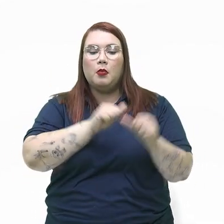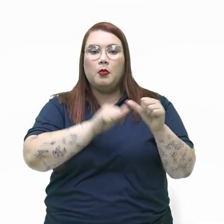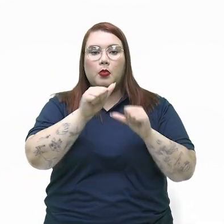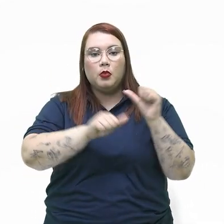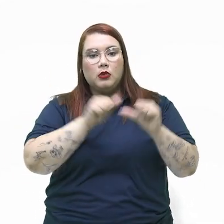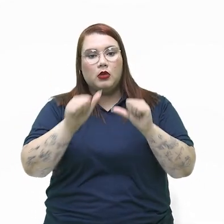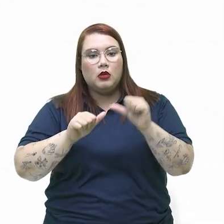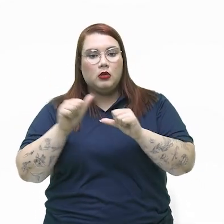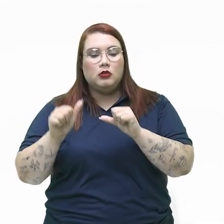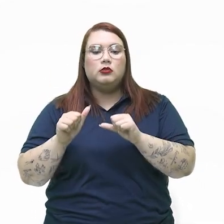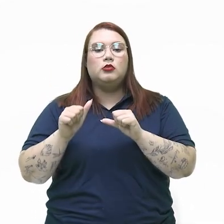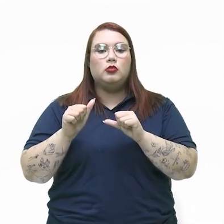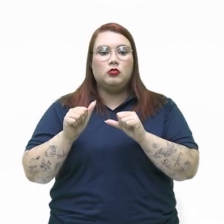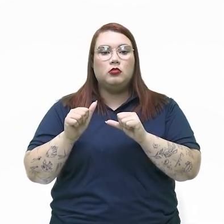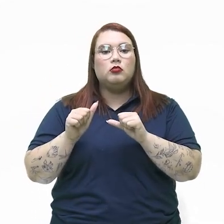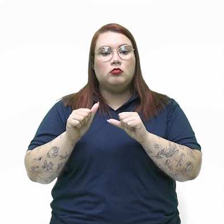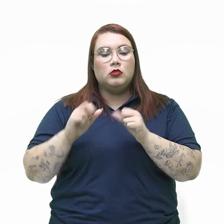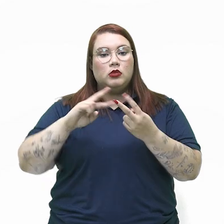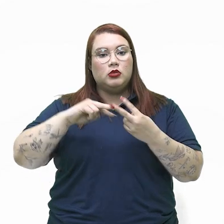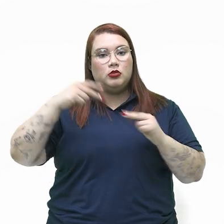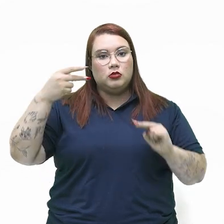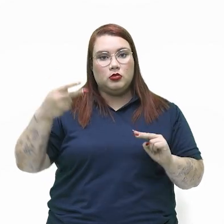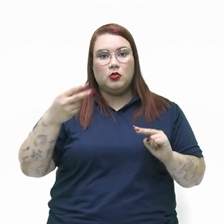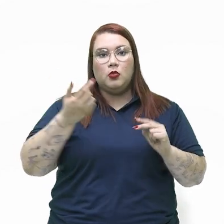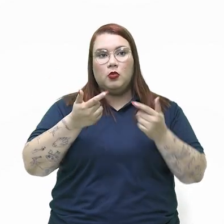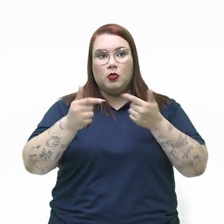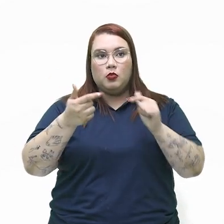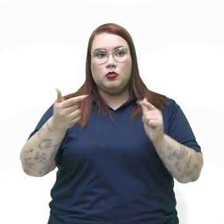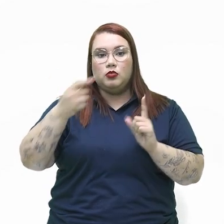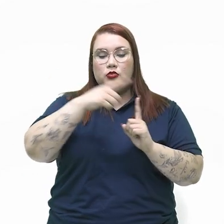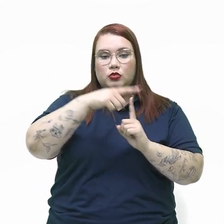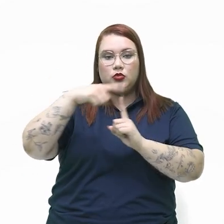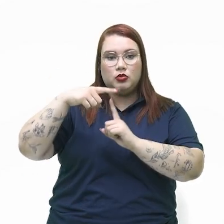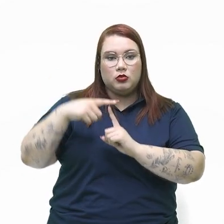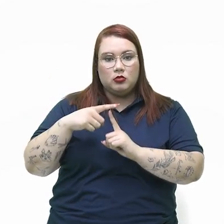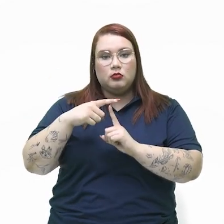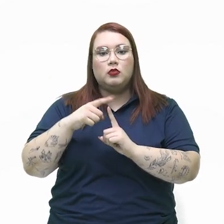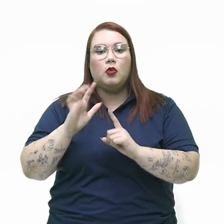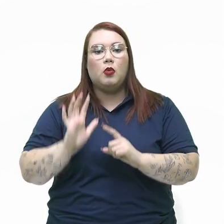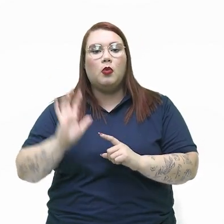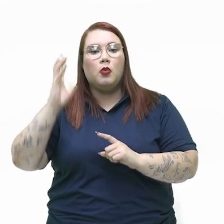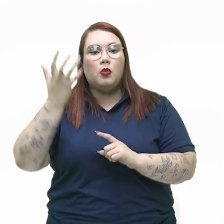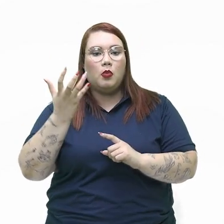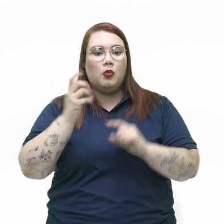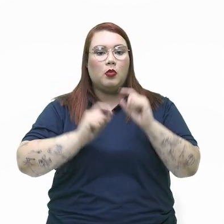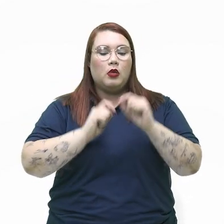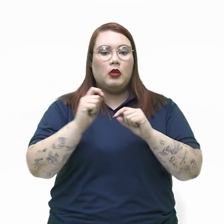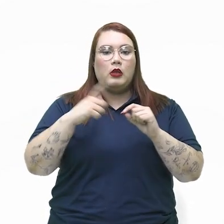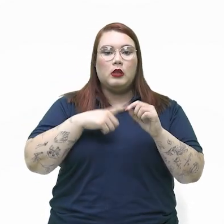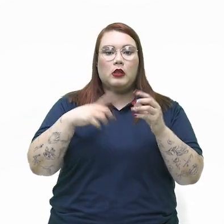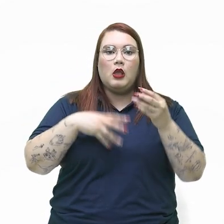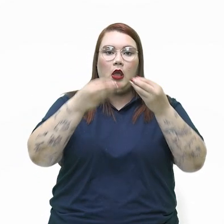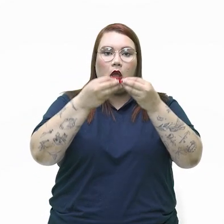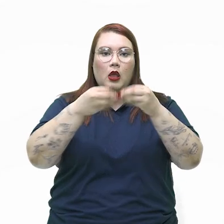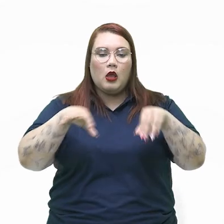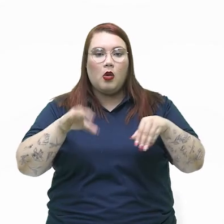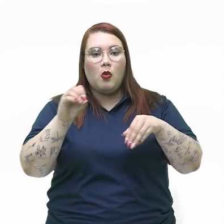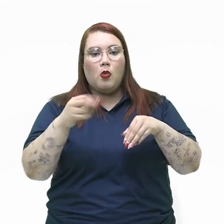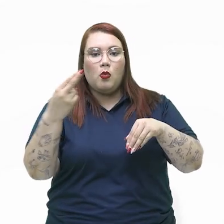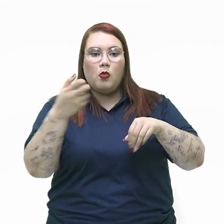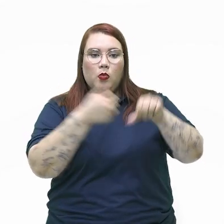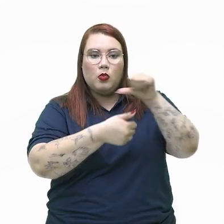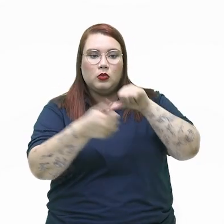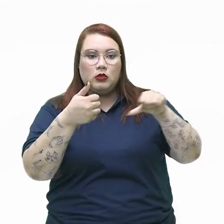alterações, anomalia genética, né, outras alterações estruturais que ocorrem quando há quebras e rearranjos